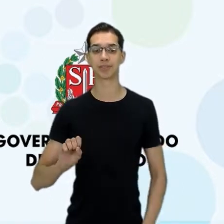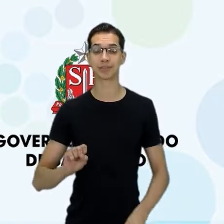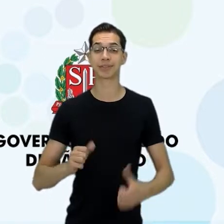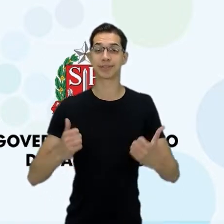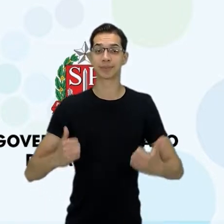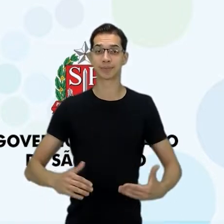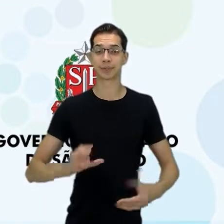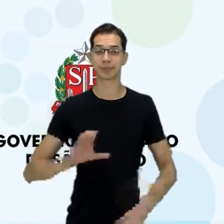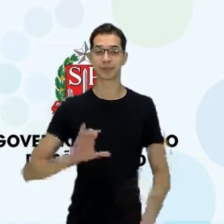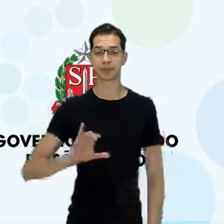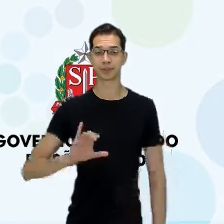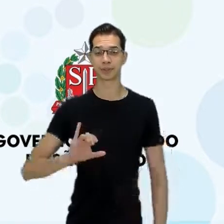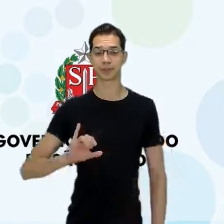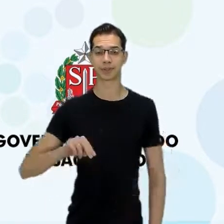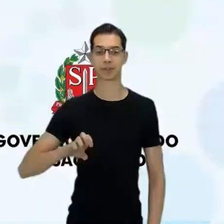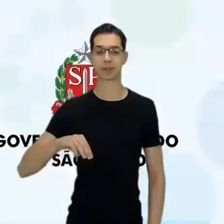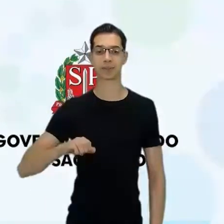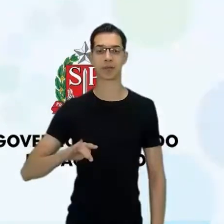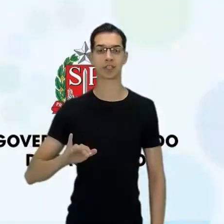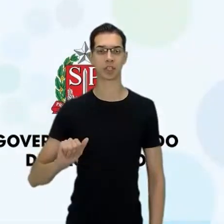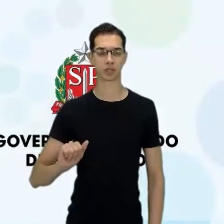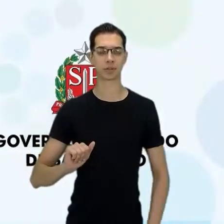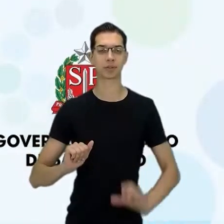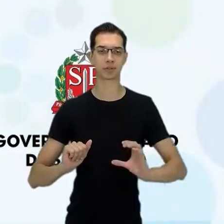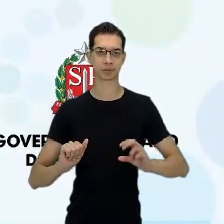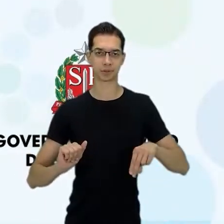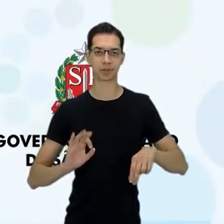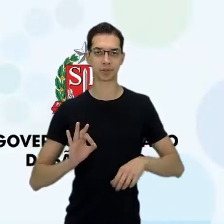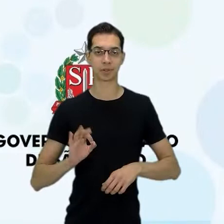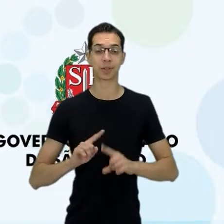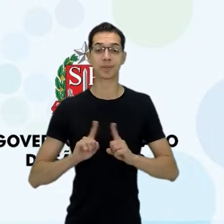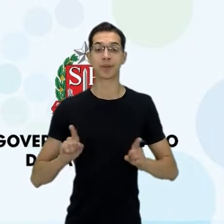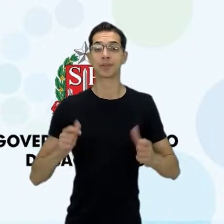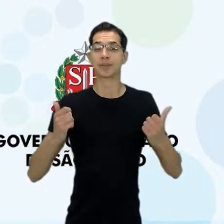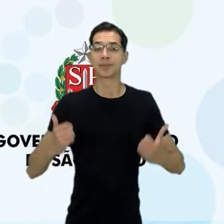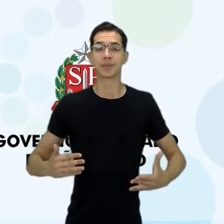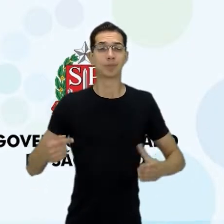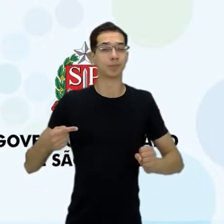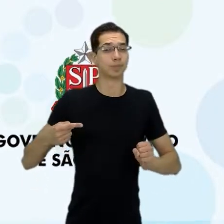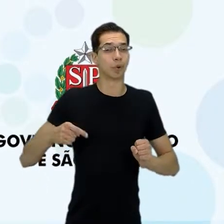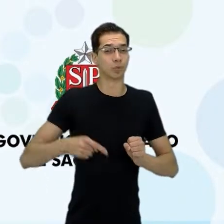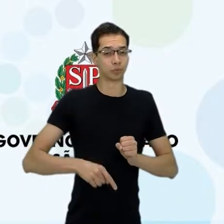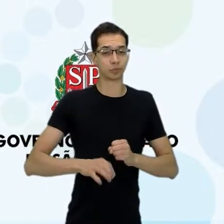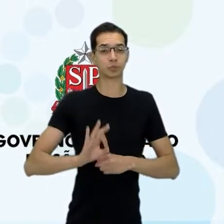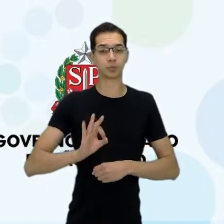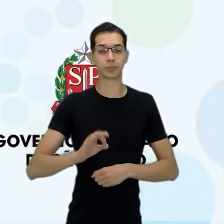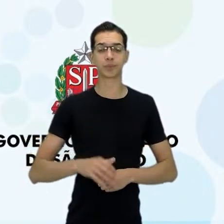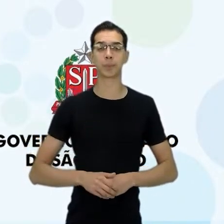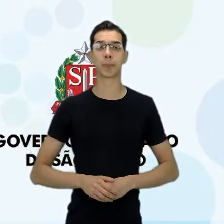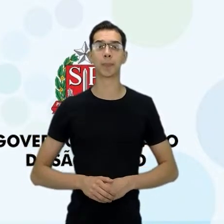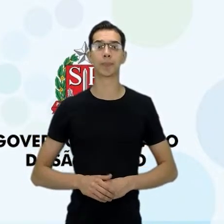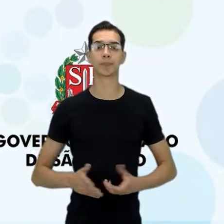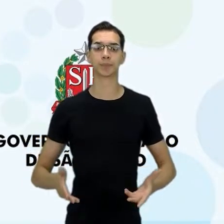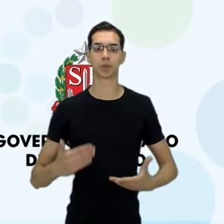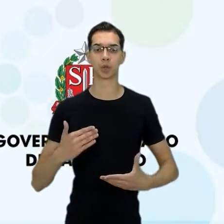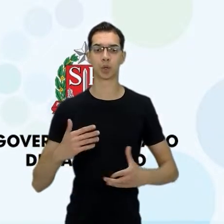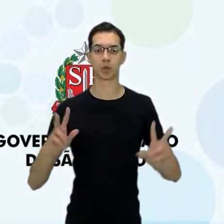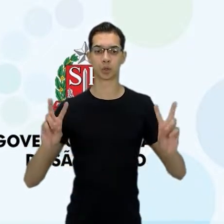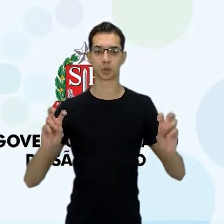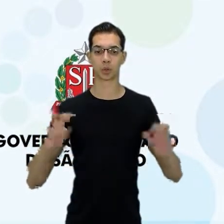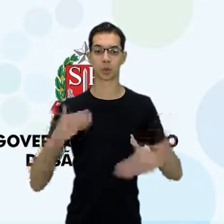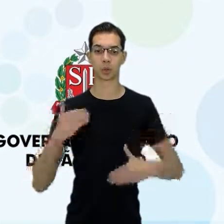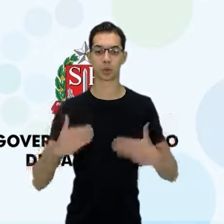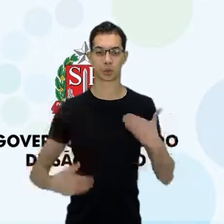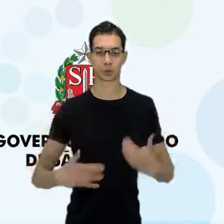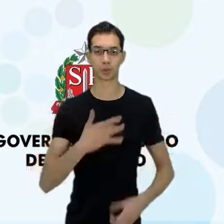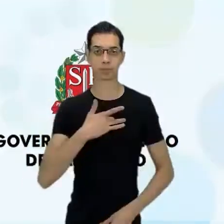maneira aprofundada, mas geral. Aprofundamento Corpo, Saúde e Linguagem é aqui com a gente na área de Ciências da Natureza e